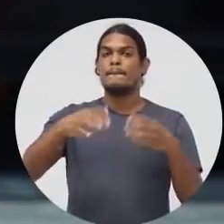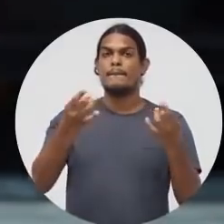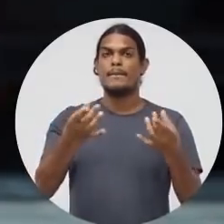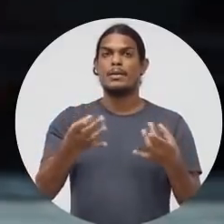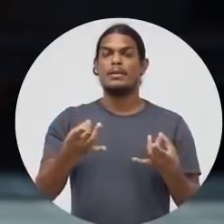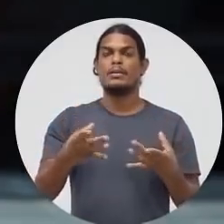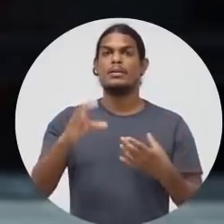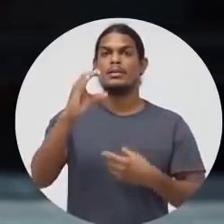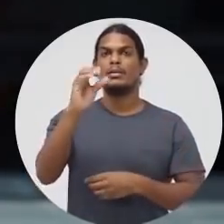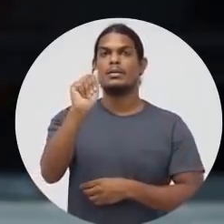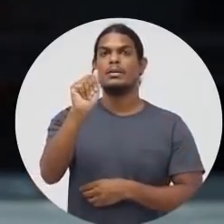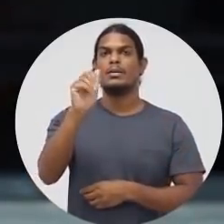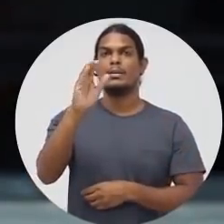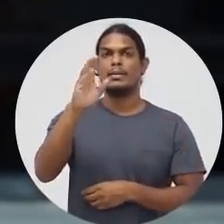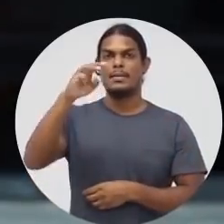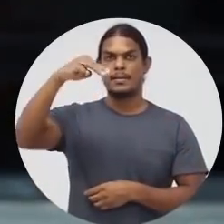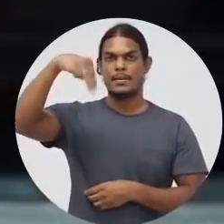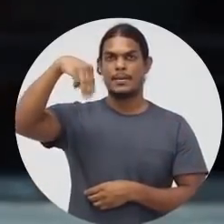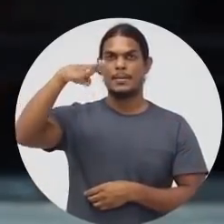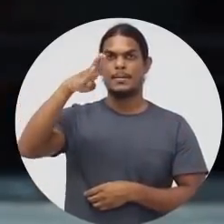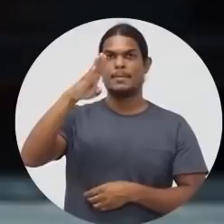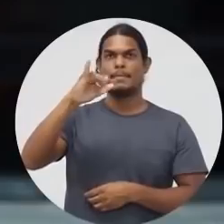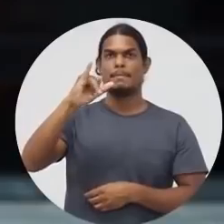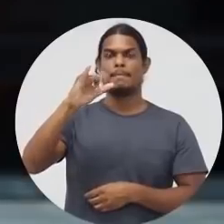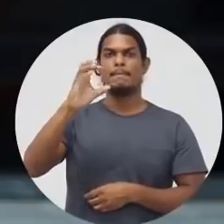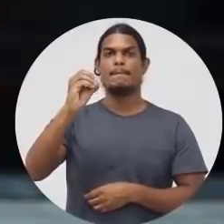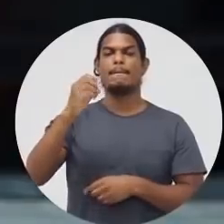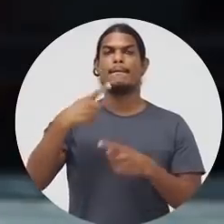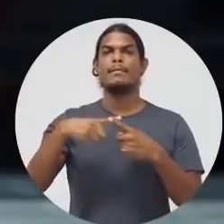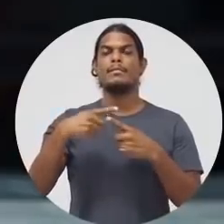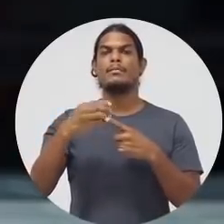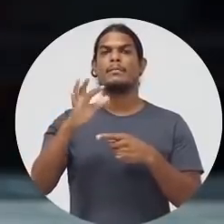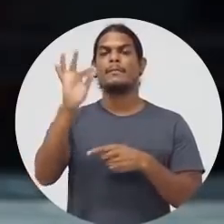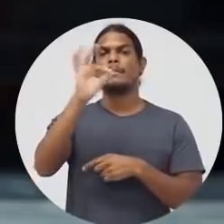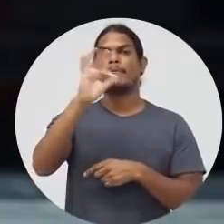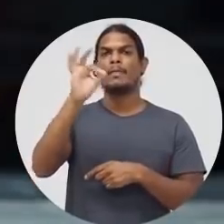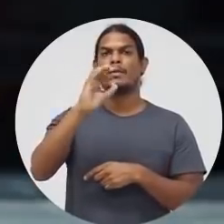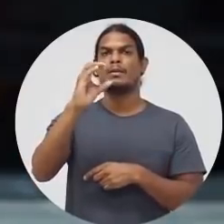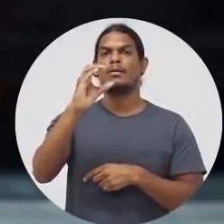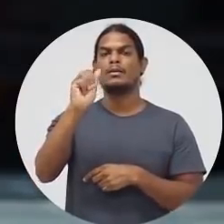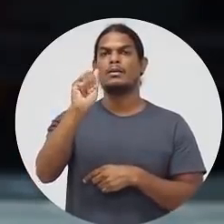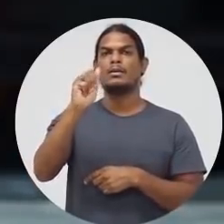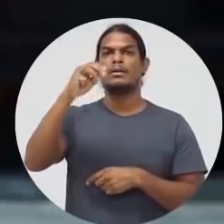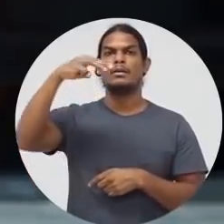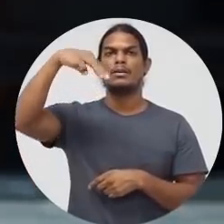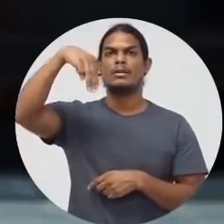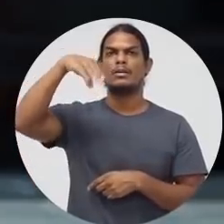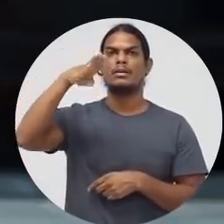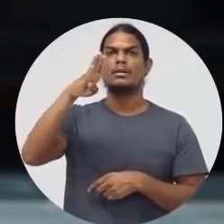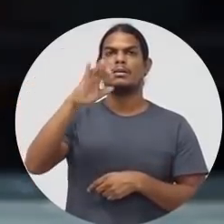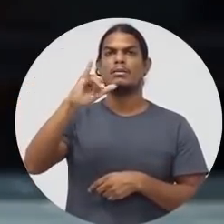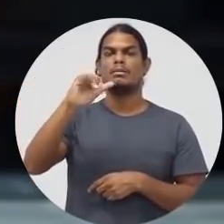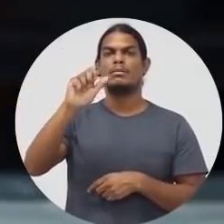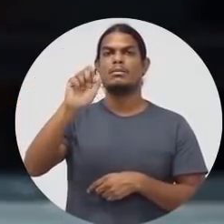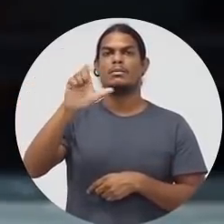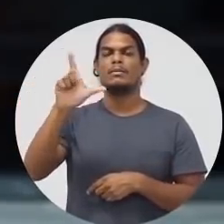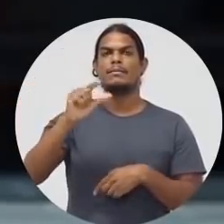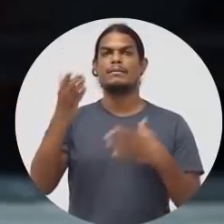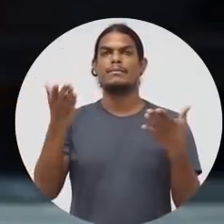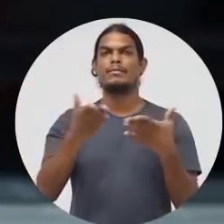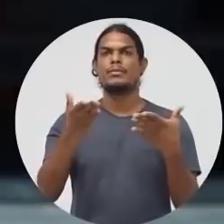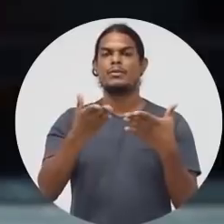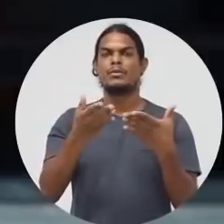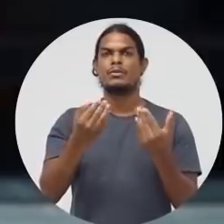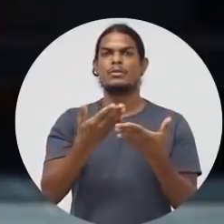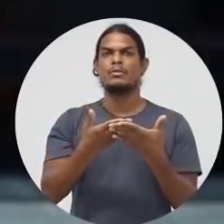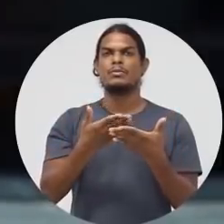cambial, sobre como se processa uma operação de câmbio numa casa de câmbio, e hoje nós vamos falar sobre